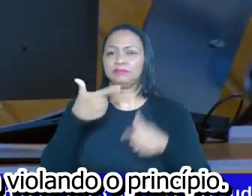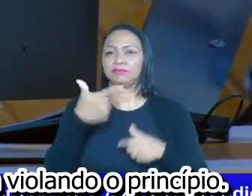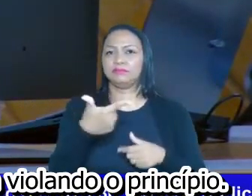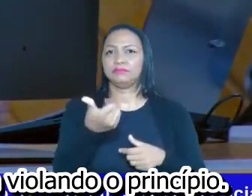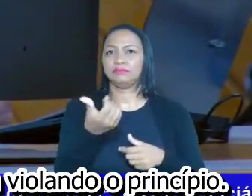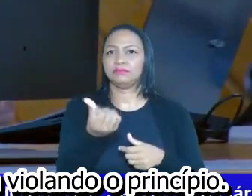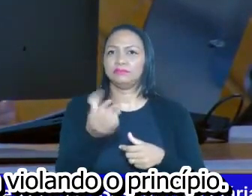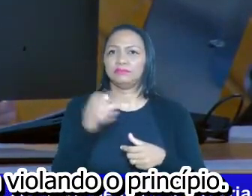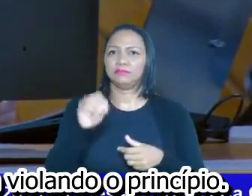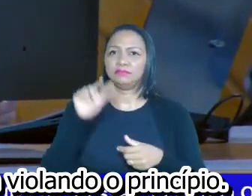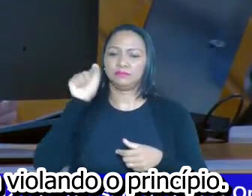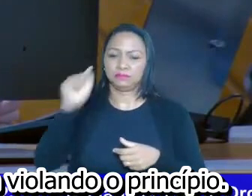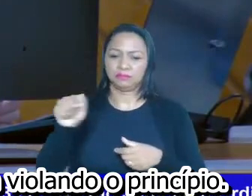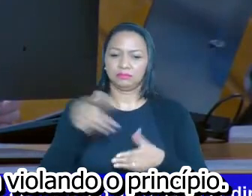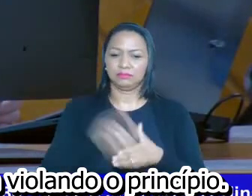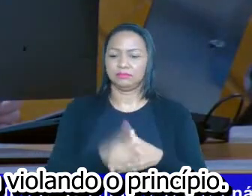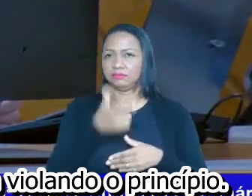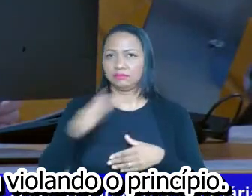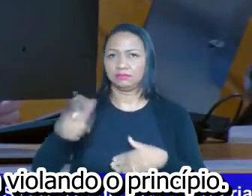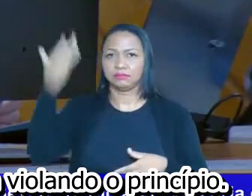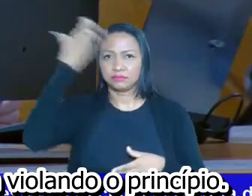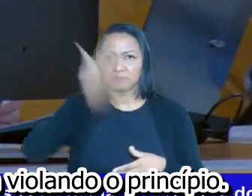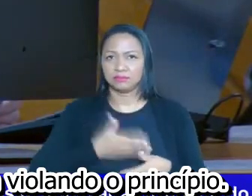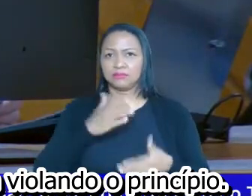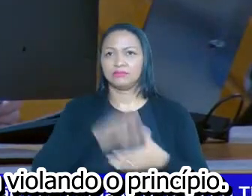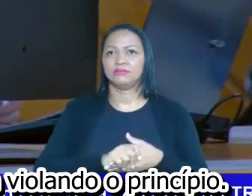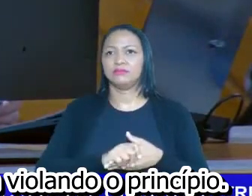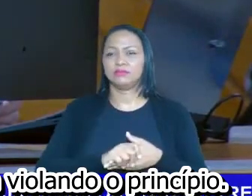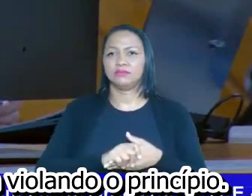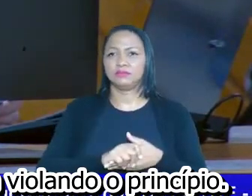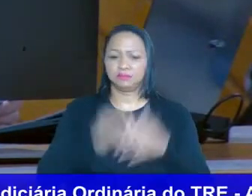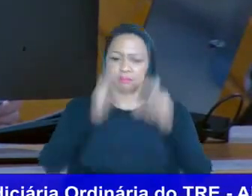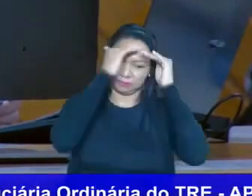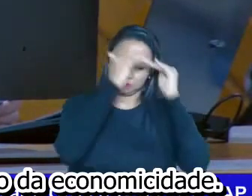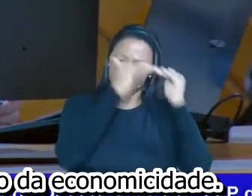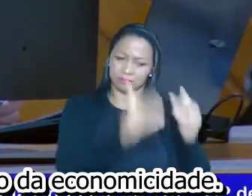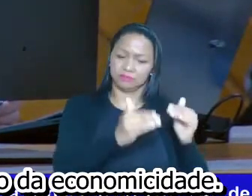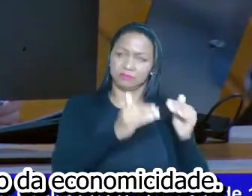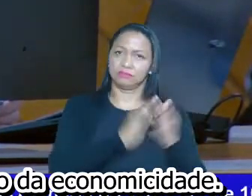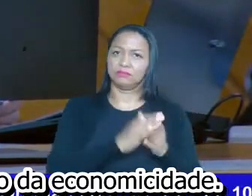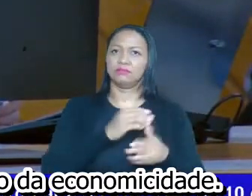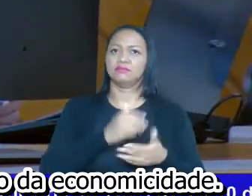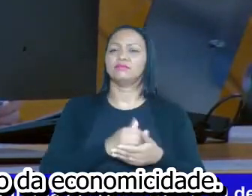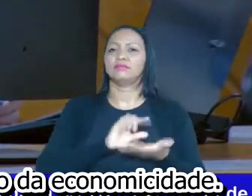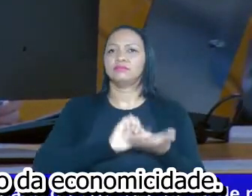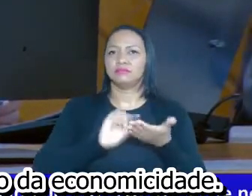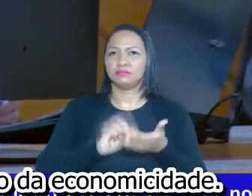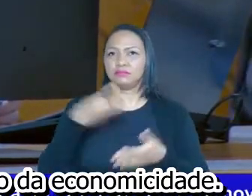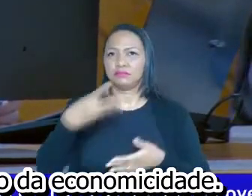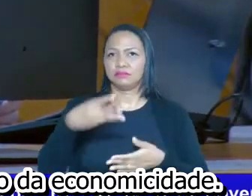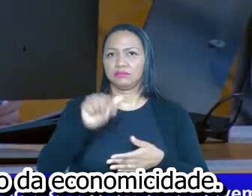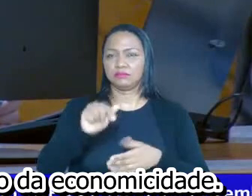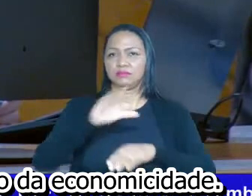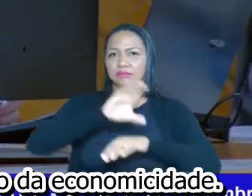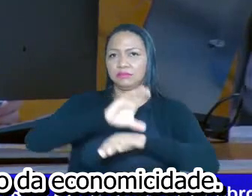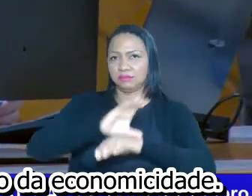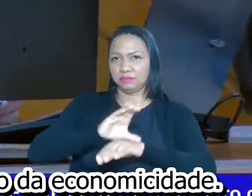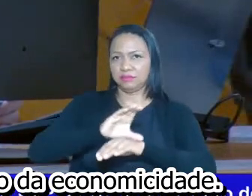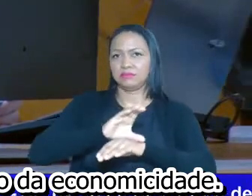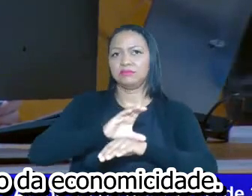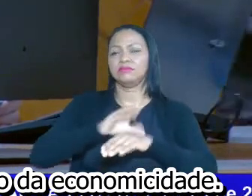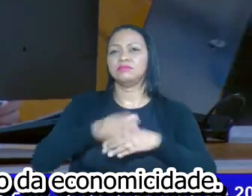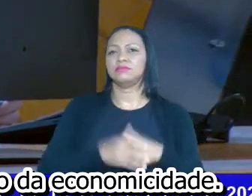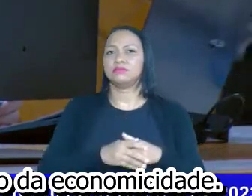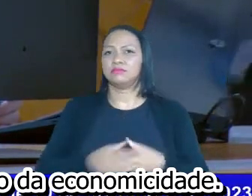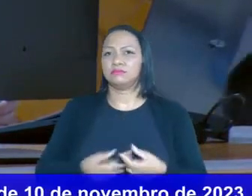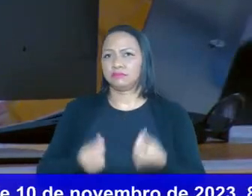260 mil, não restaram devidamente comprovadas e estaria violando os princípios do artigo 37 da Constituição Federal e o princípio